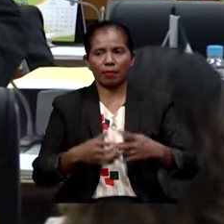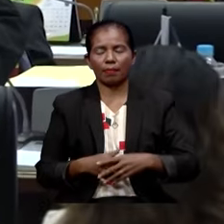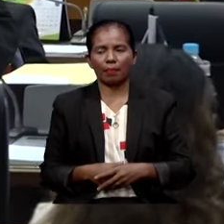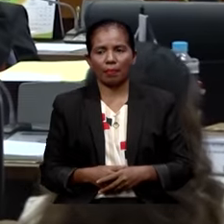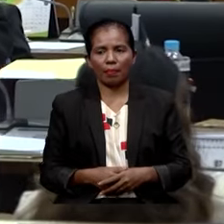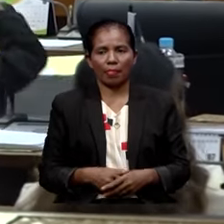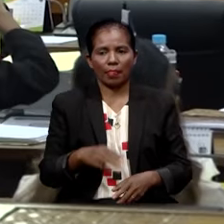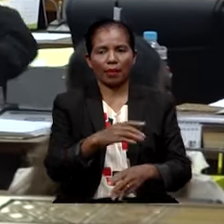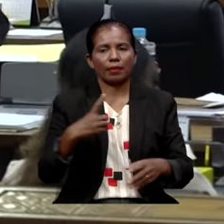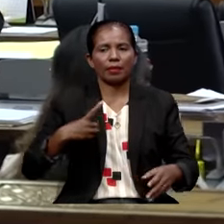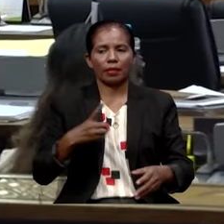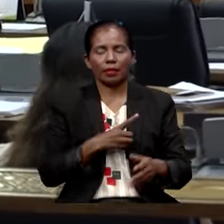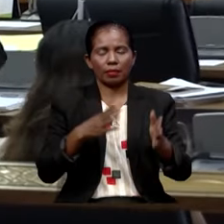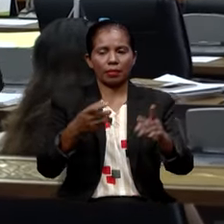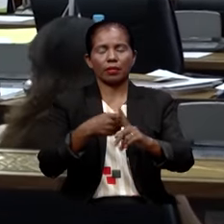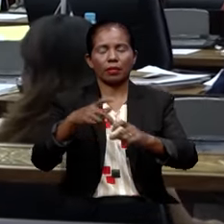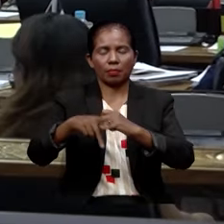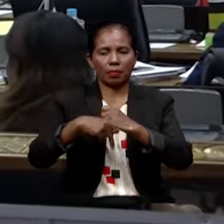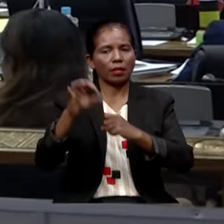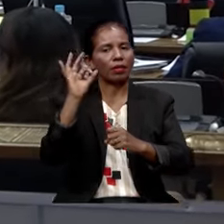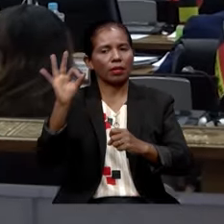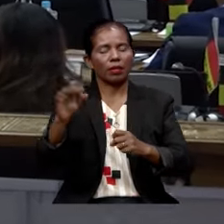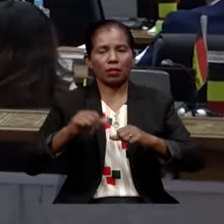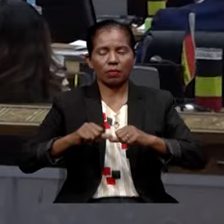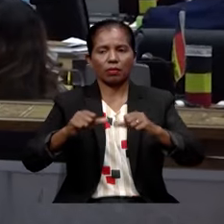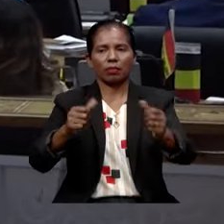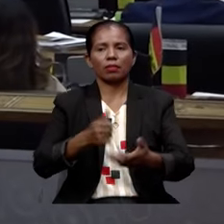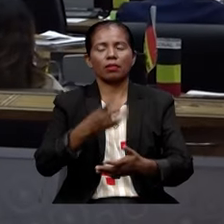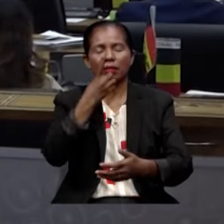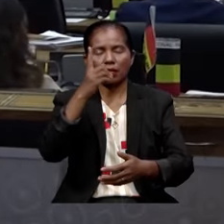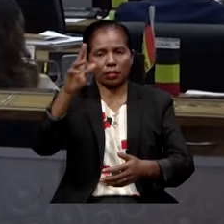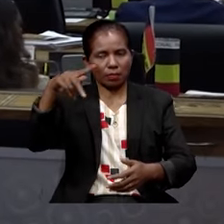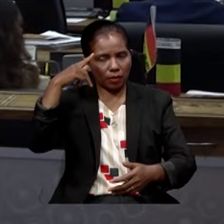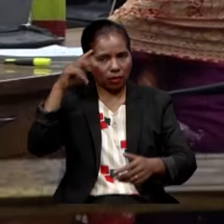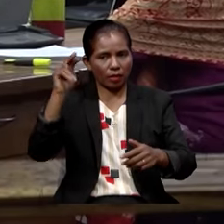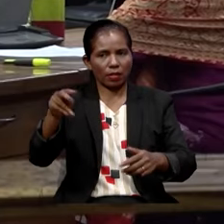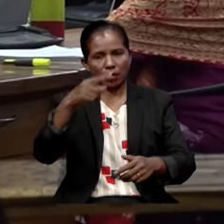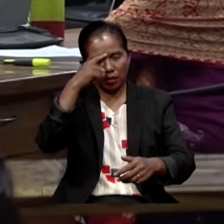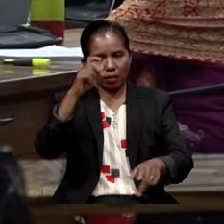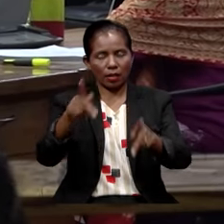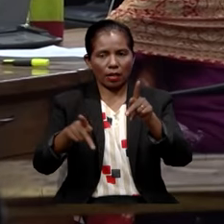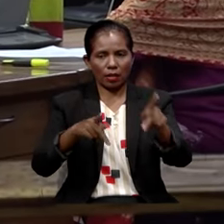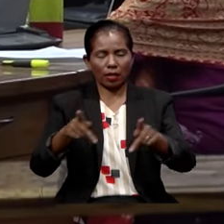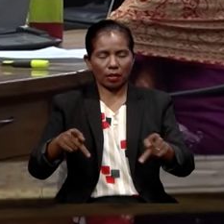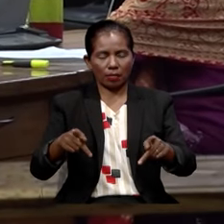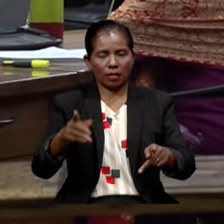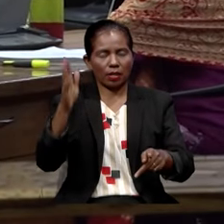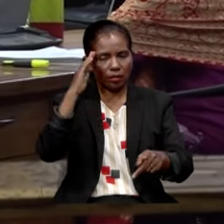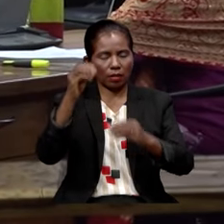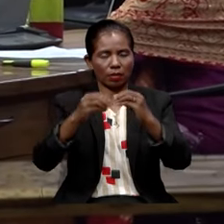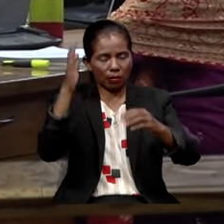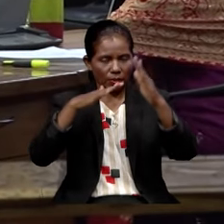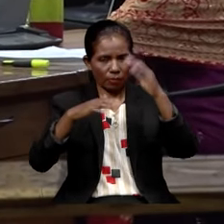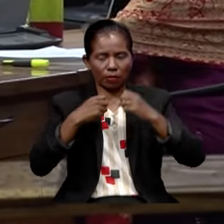ponto de ordem, deputada Cira Russi bancada Fretalin, continua a defender declaração política, né, tamba povo nia aspiração com a